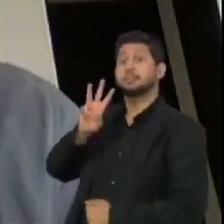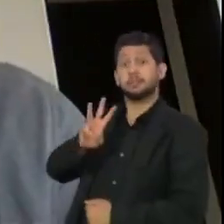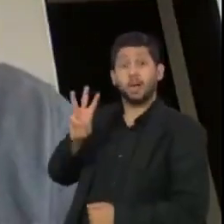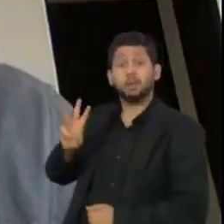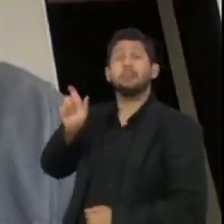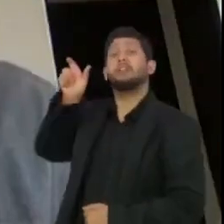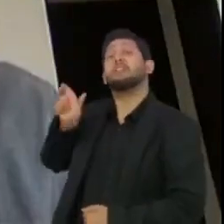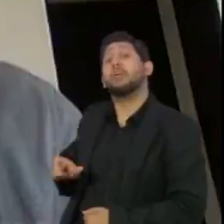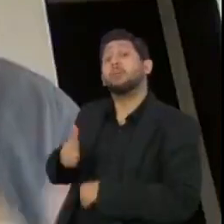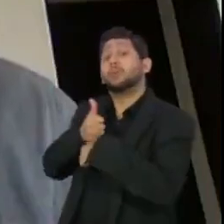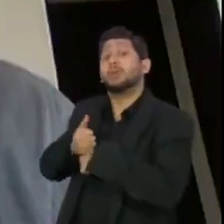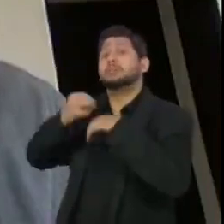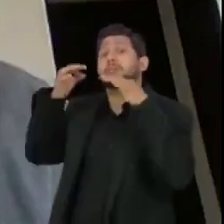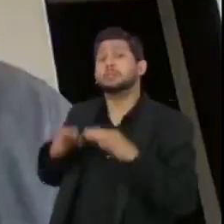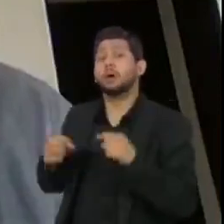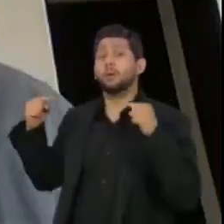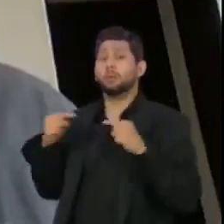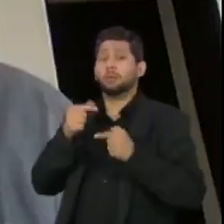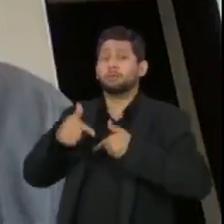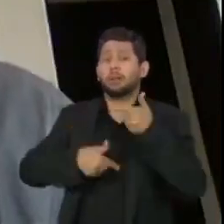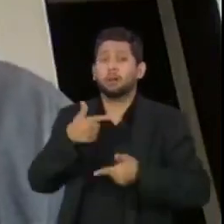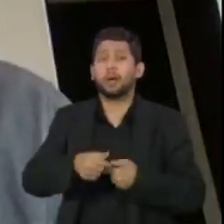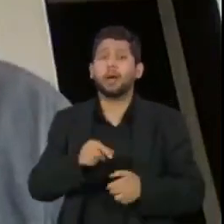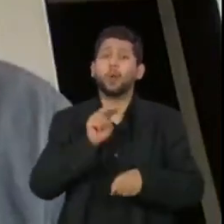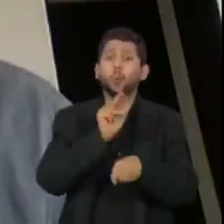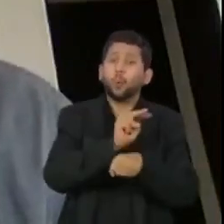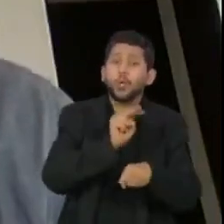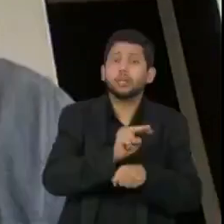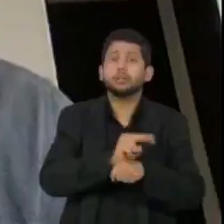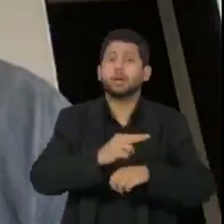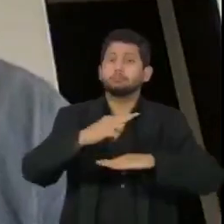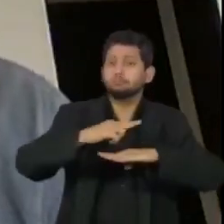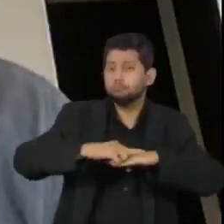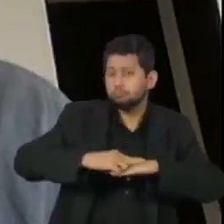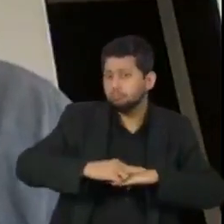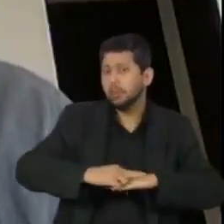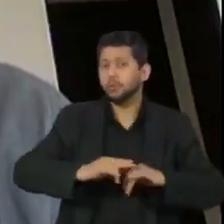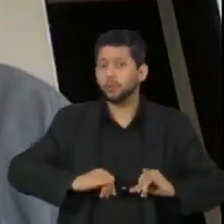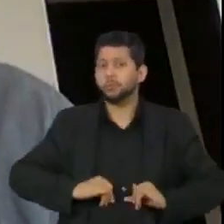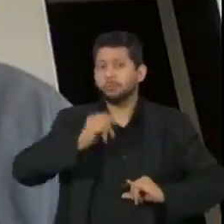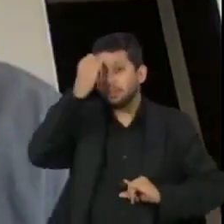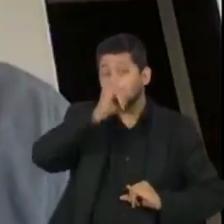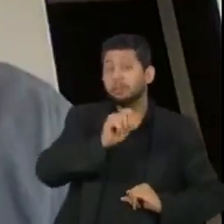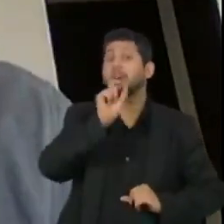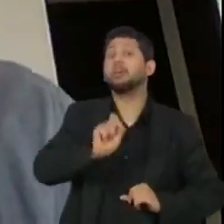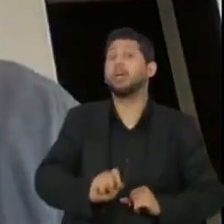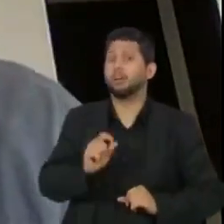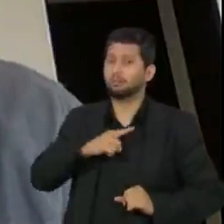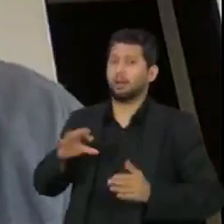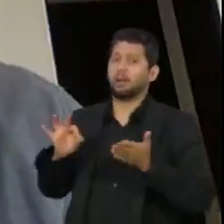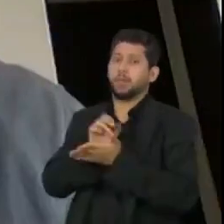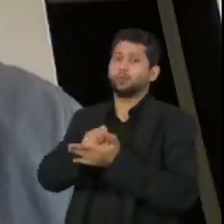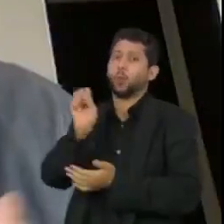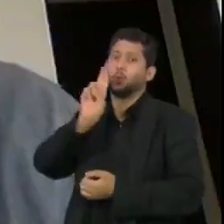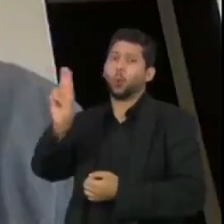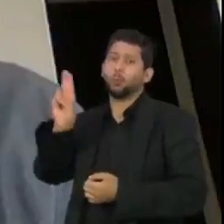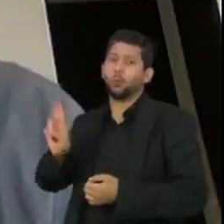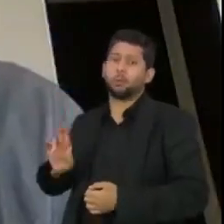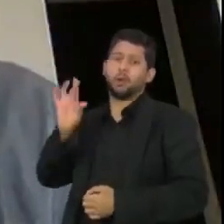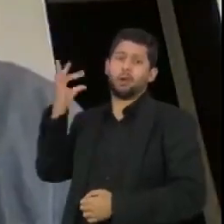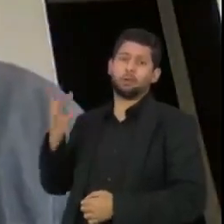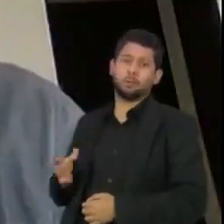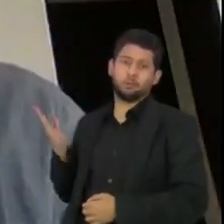de profissionais que são titulados, e aí procurar saber a origem desse profissional. Segundo, que elas